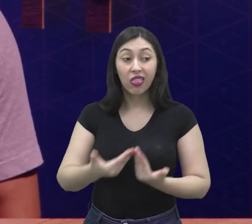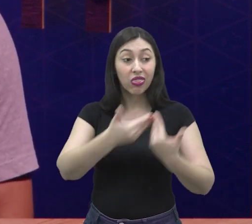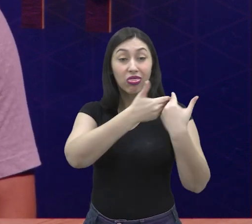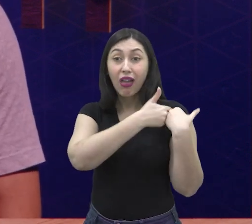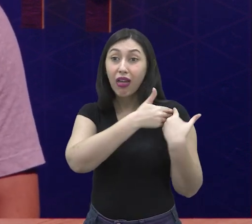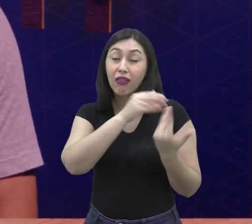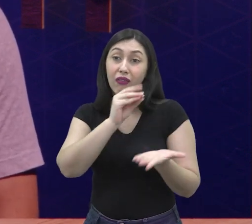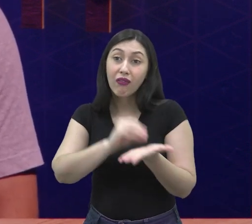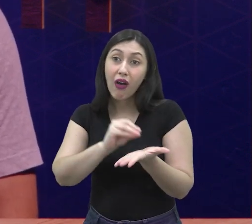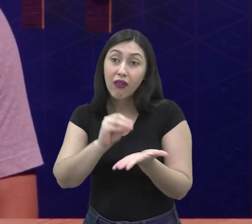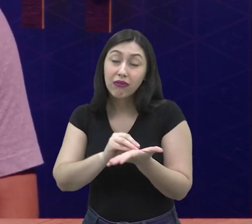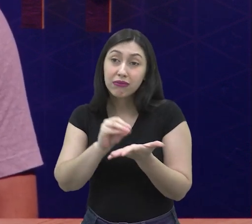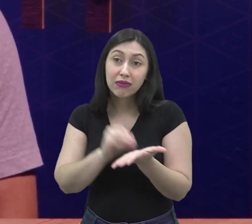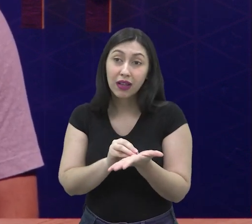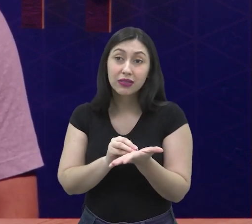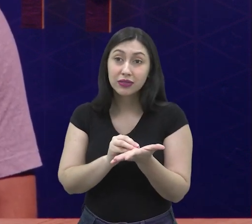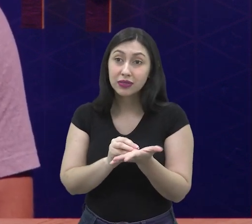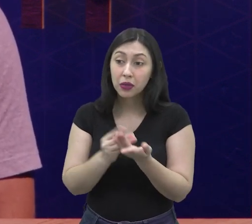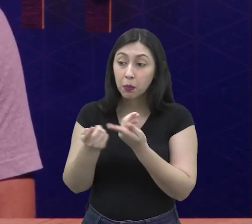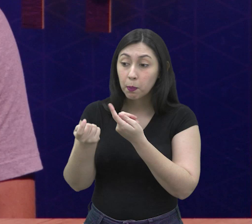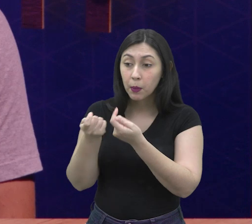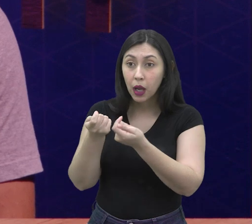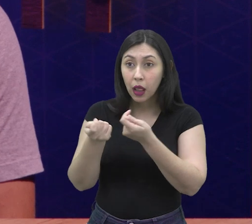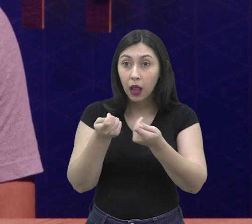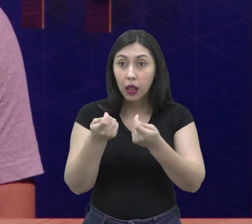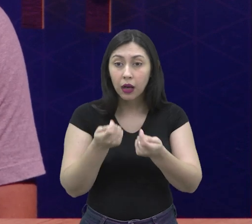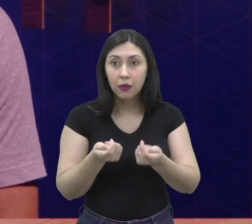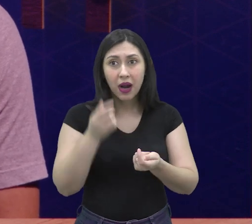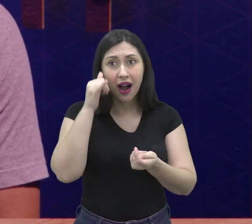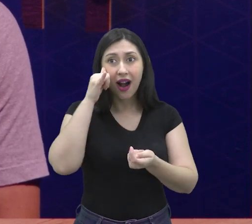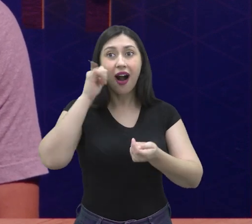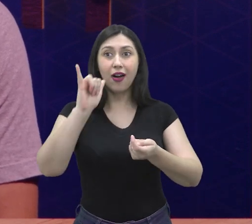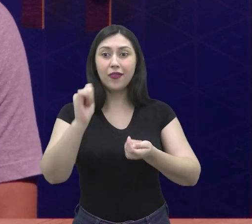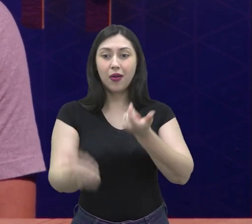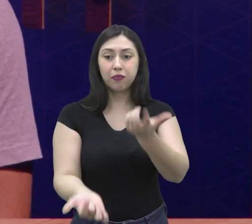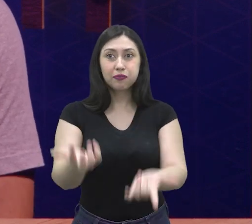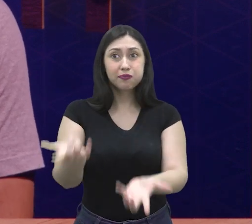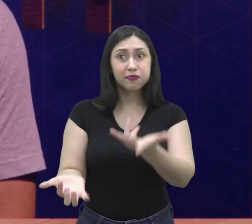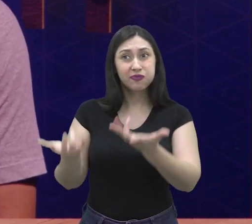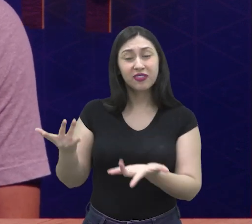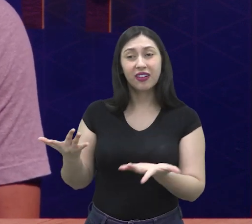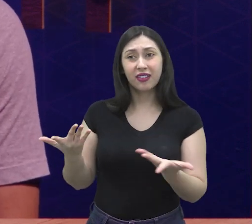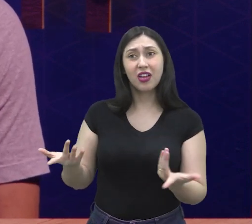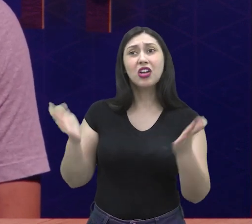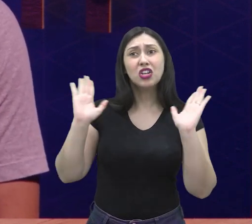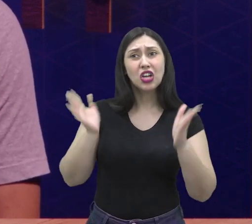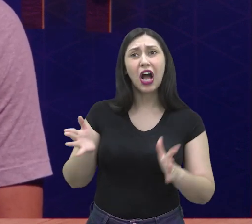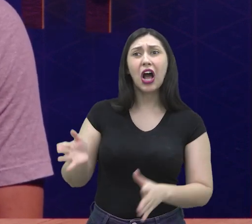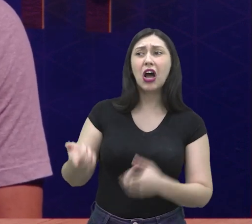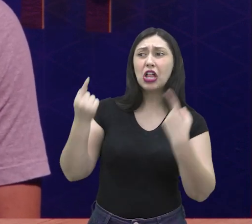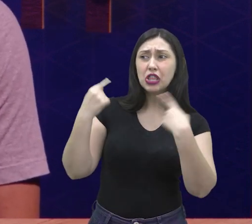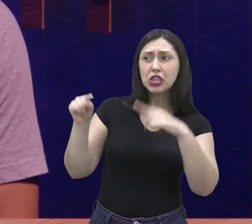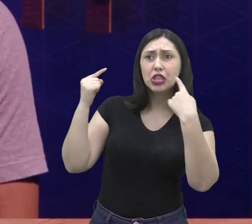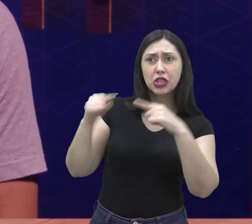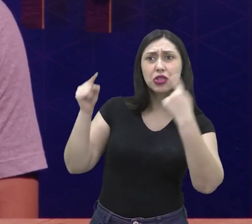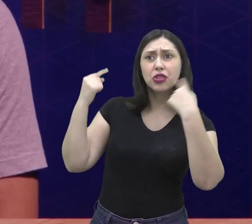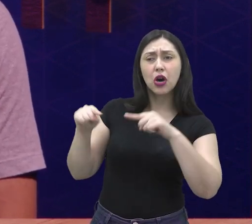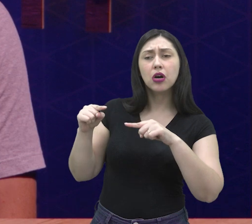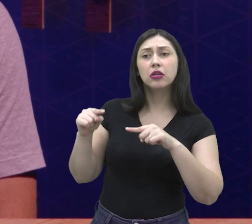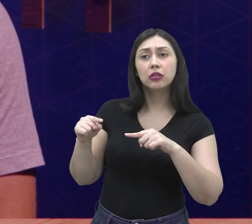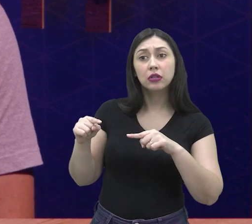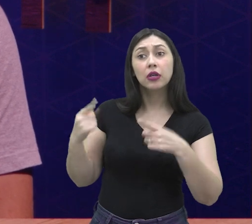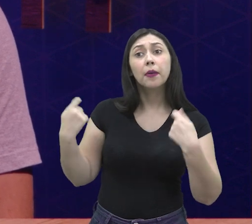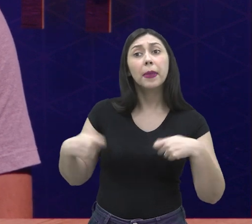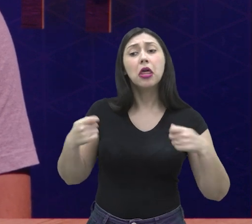irresponsabilidade, né, que a gente tem com o controle das queimadas. Então, o Brasil foi duramente criticado por outros países, né,